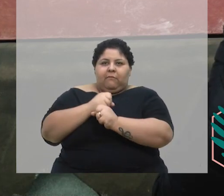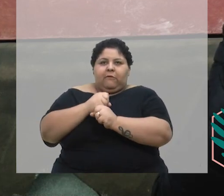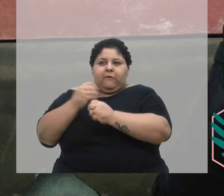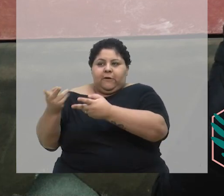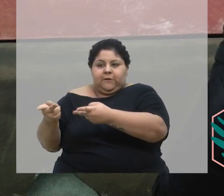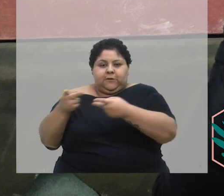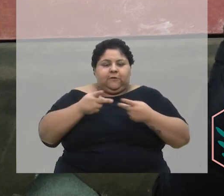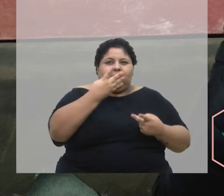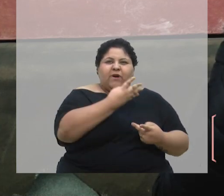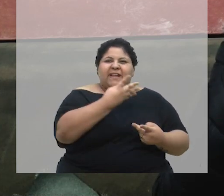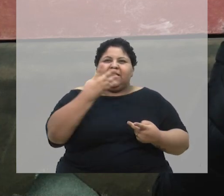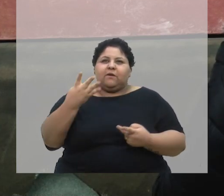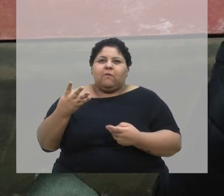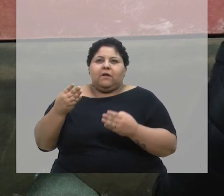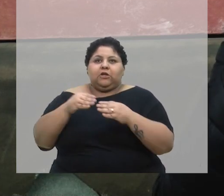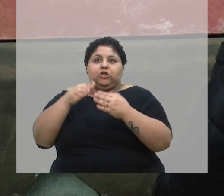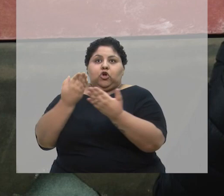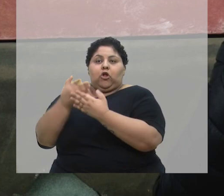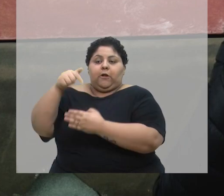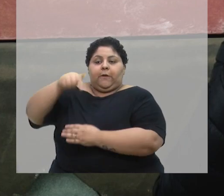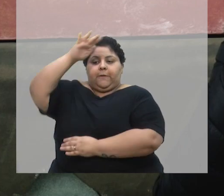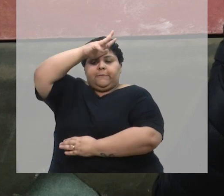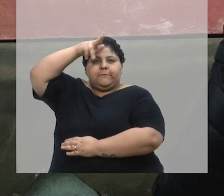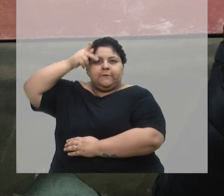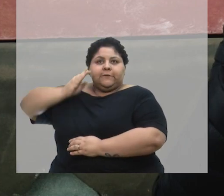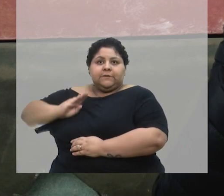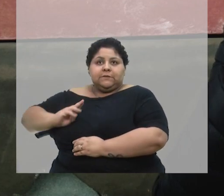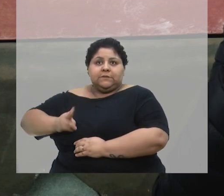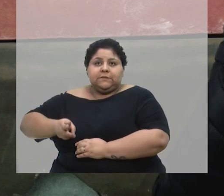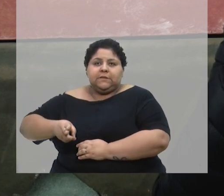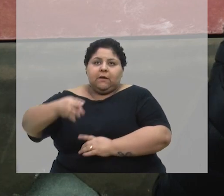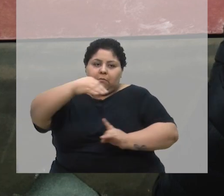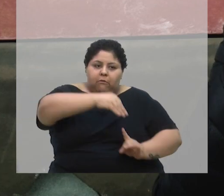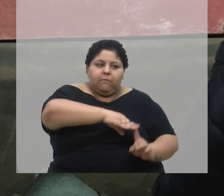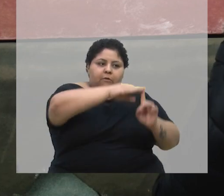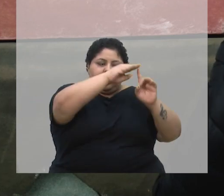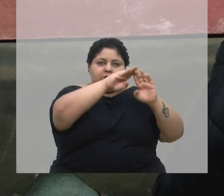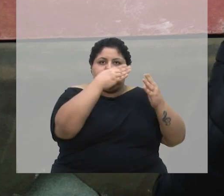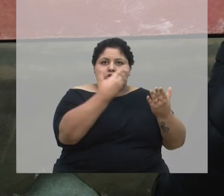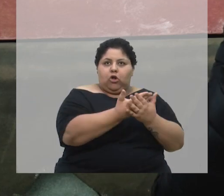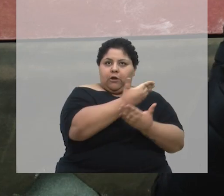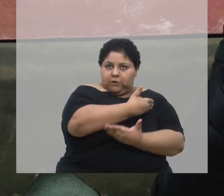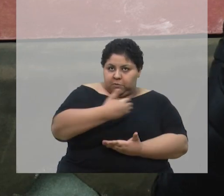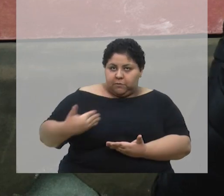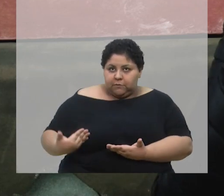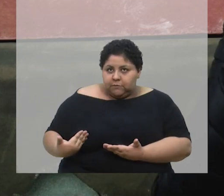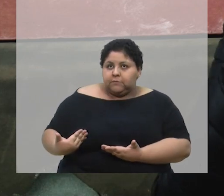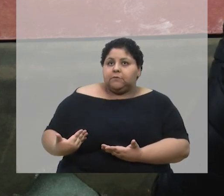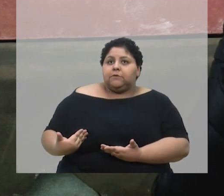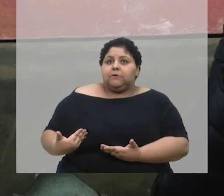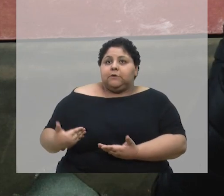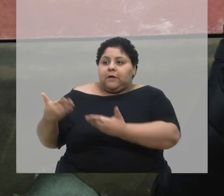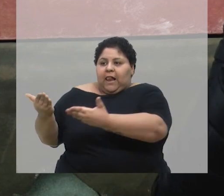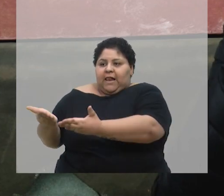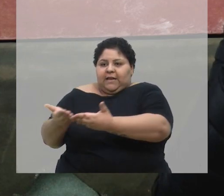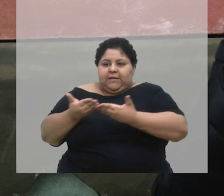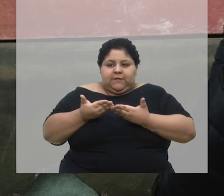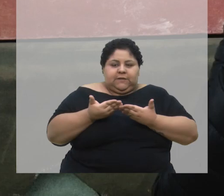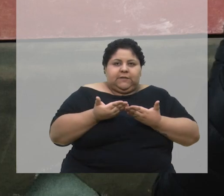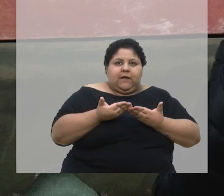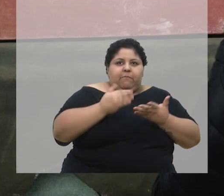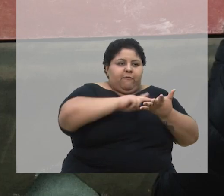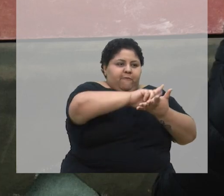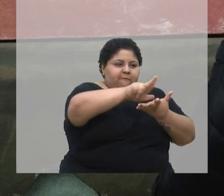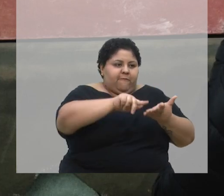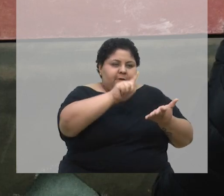ano 44 escolas aqui do município, né? A gente sempre prioriza as escolas públicas e essas escolas, então, elas recebem